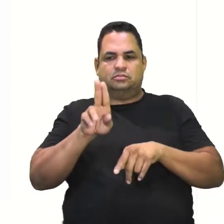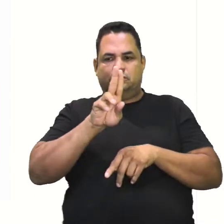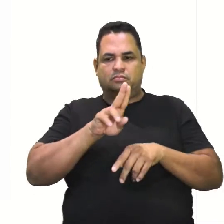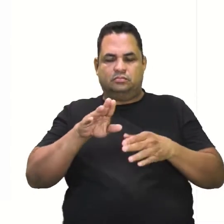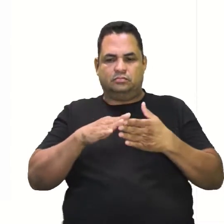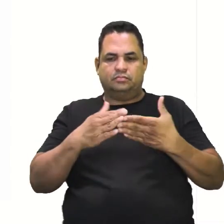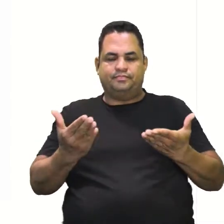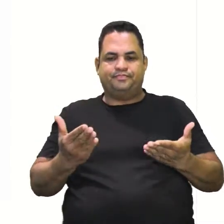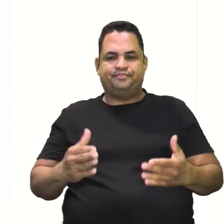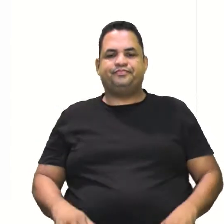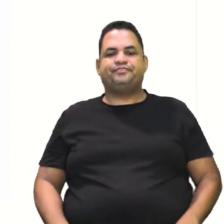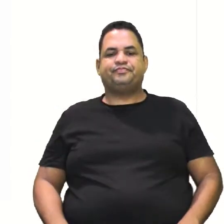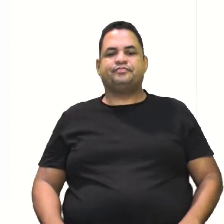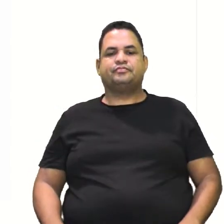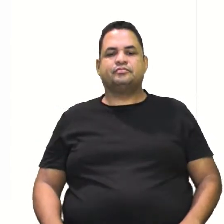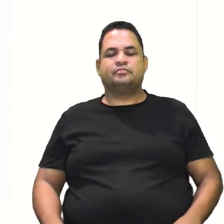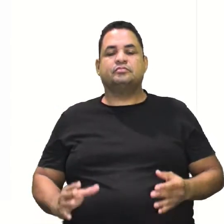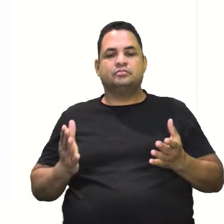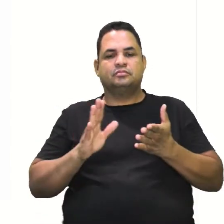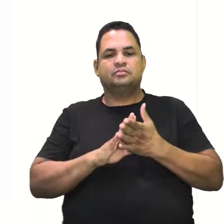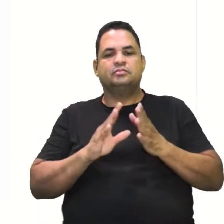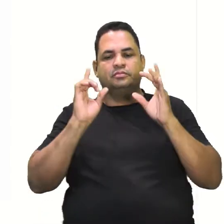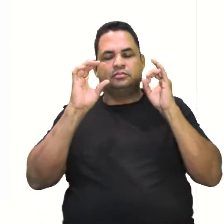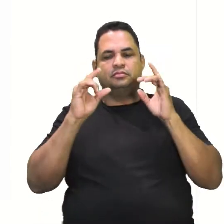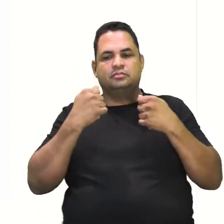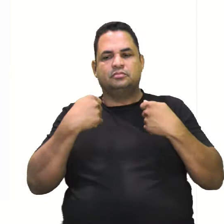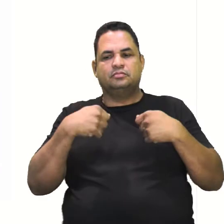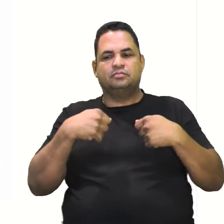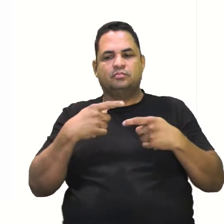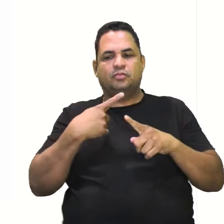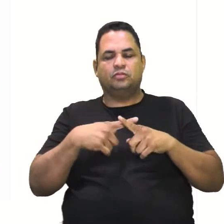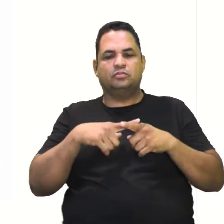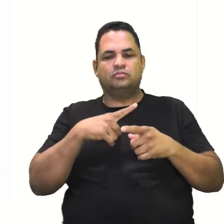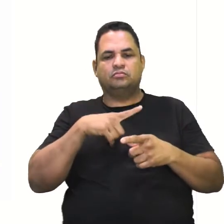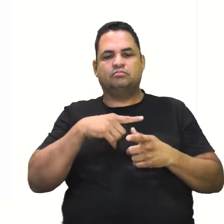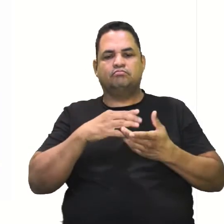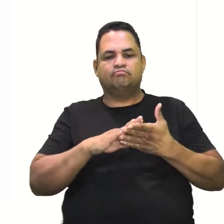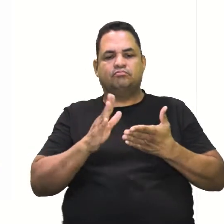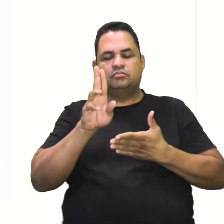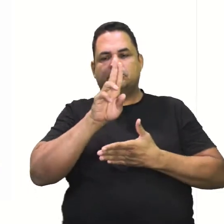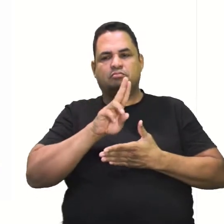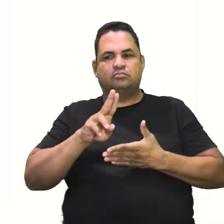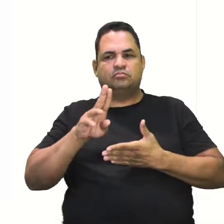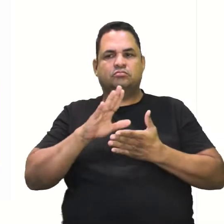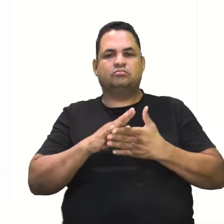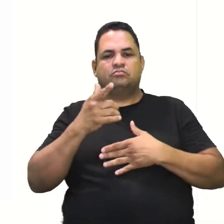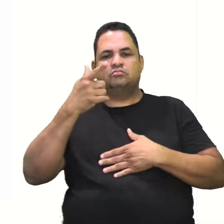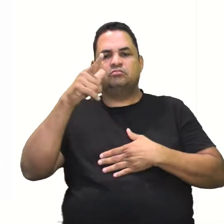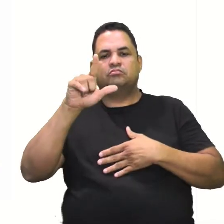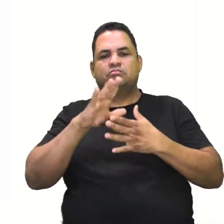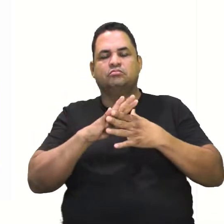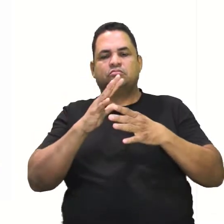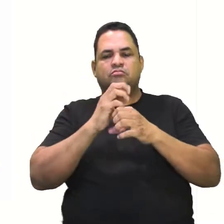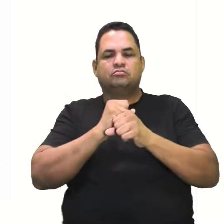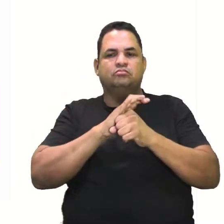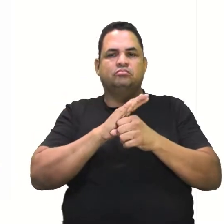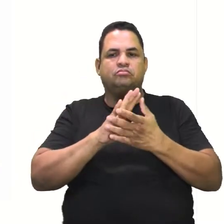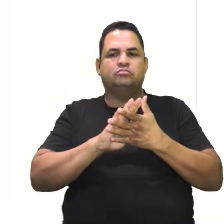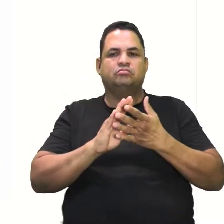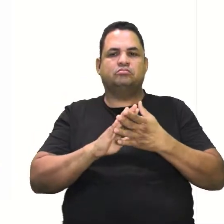muitas coisas. O triângulo retângulo ele é um triângulo especial, porque ele atende a muitas necessidades, né? A gente consegue calcular aí